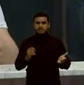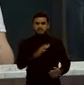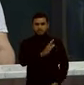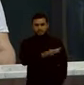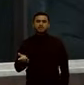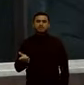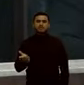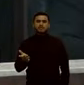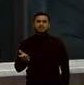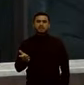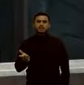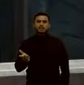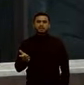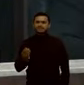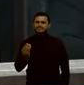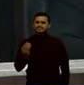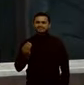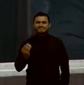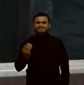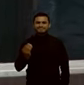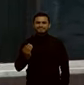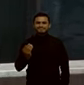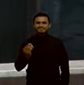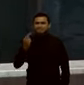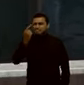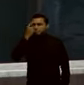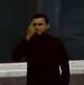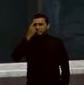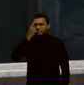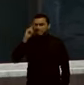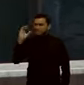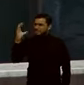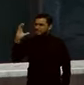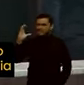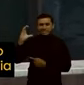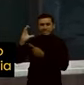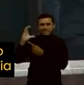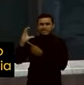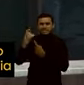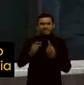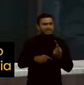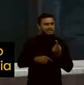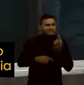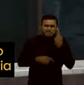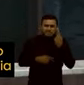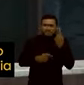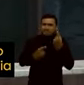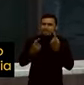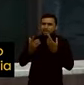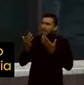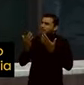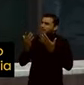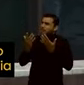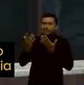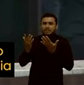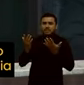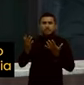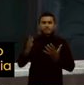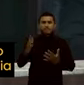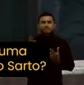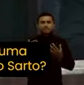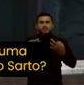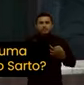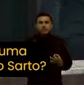travesti. Totalmente anticientífico, antiético, indo na contramão de tudo que a medicina e